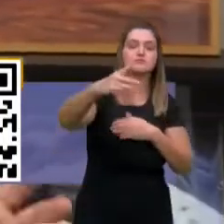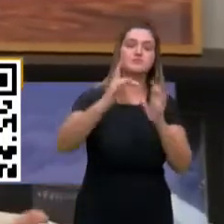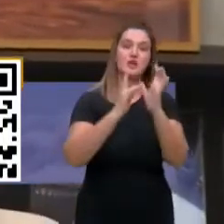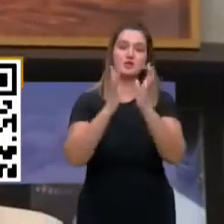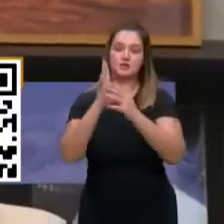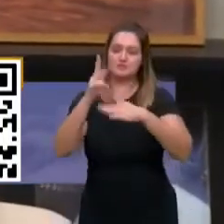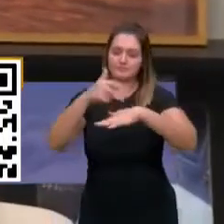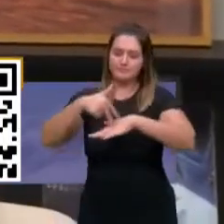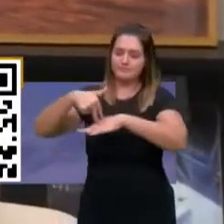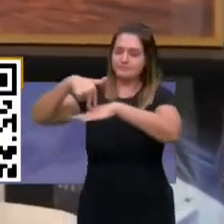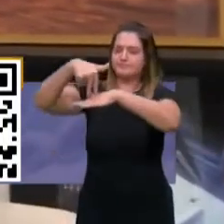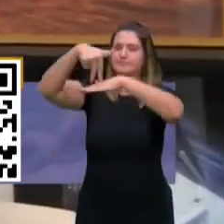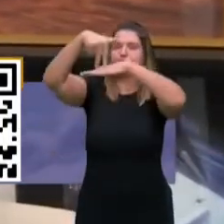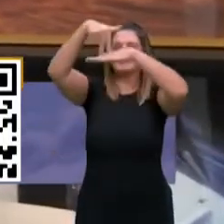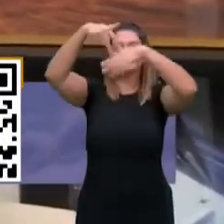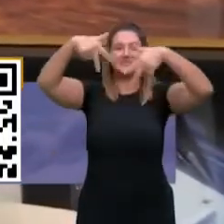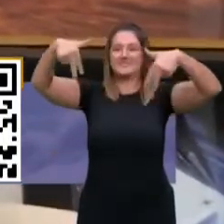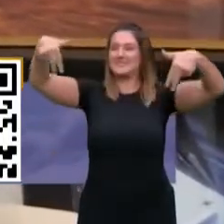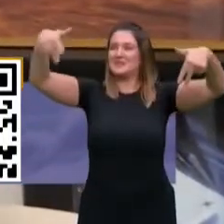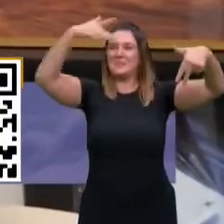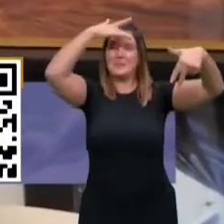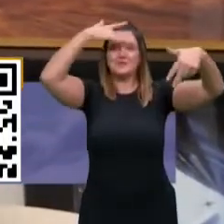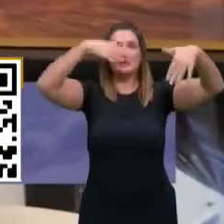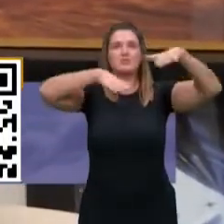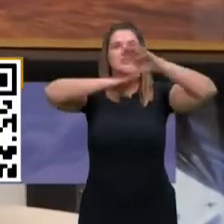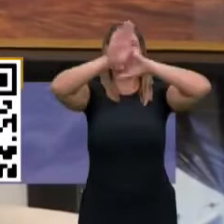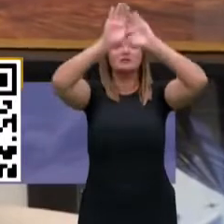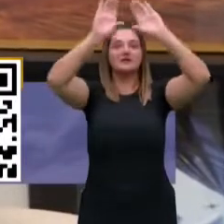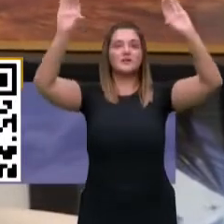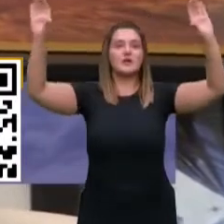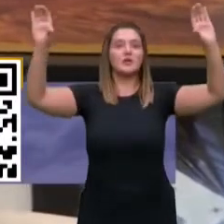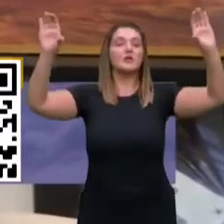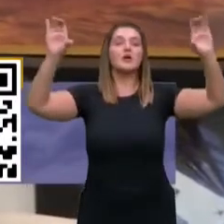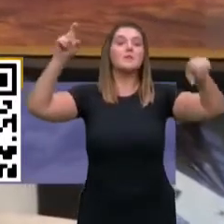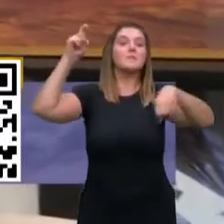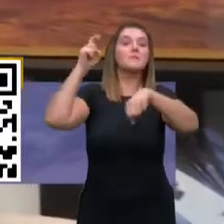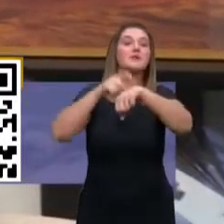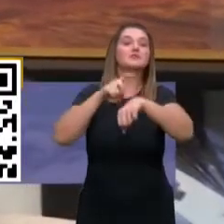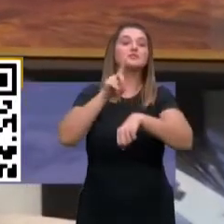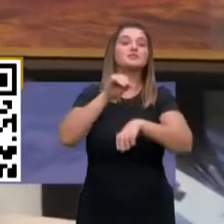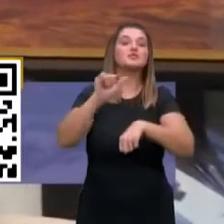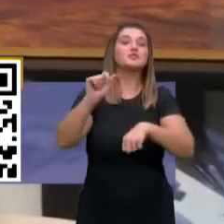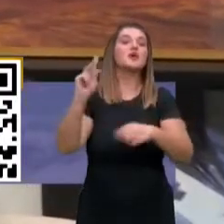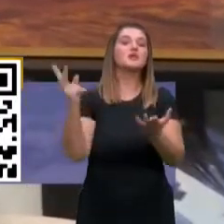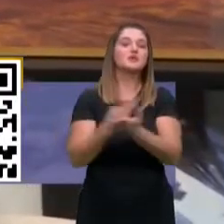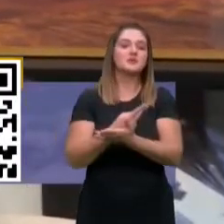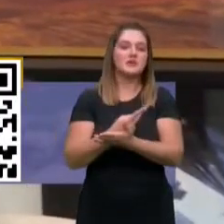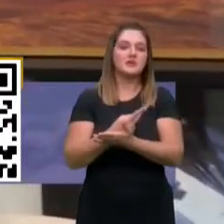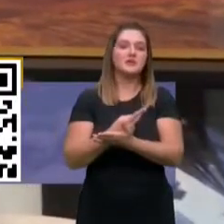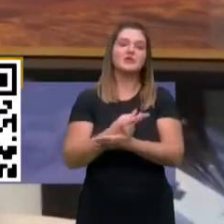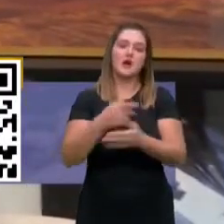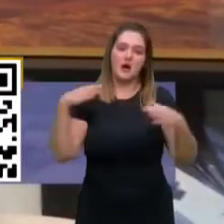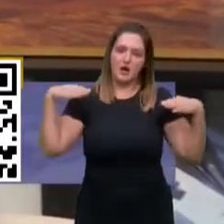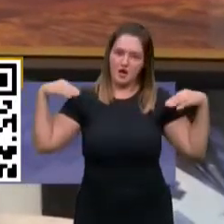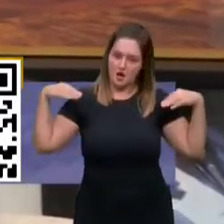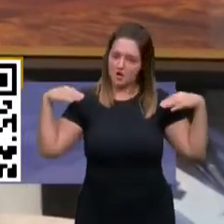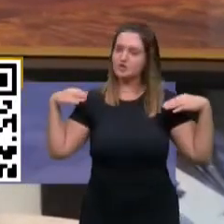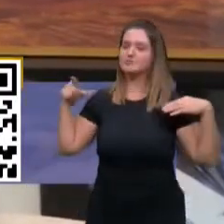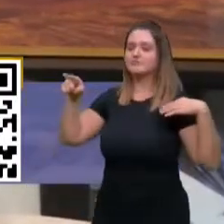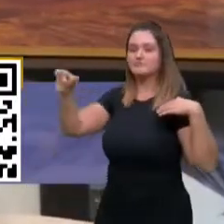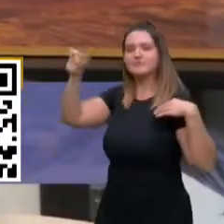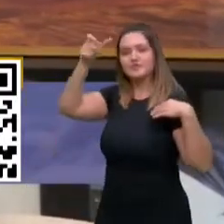quando Jesus leva os seus fiéis para os céus e os ímpios ficam mortos, nesse mesmo dia o diabo vai ser preso. Ele e os anjos